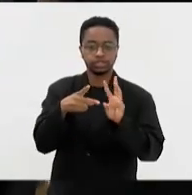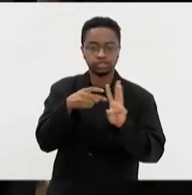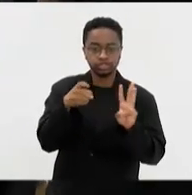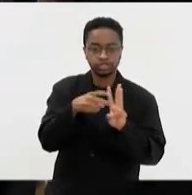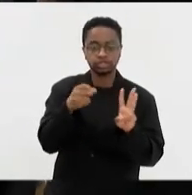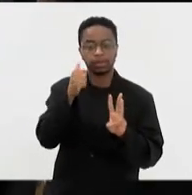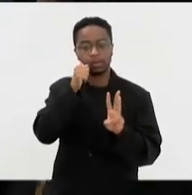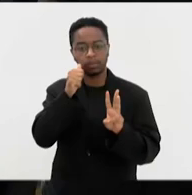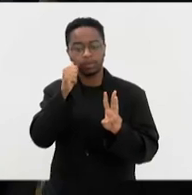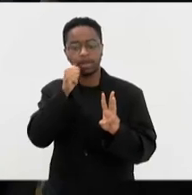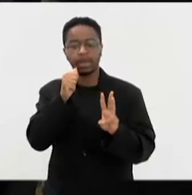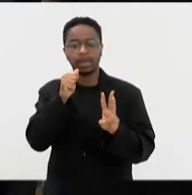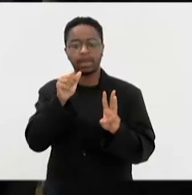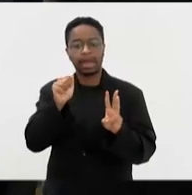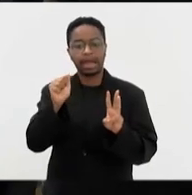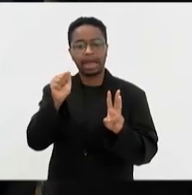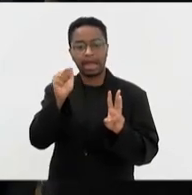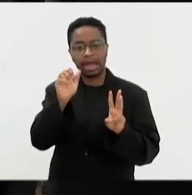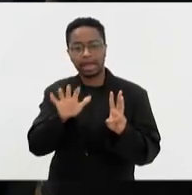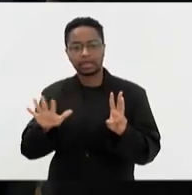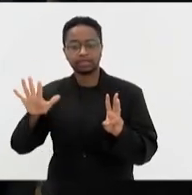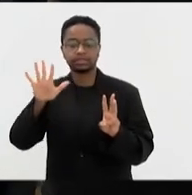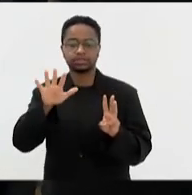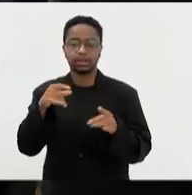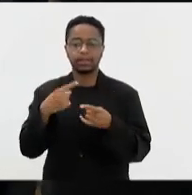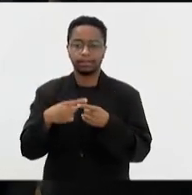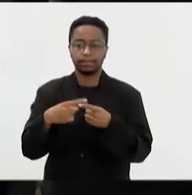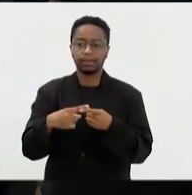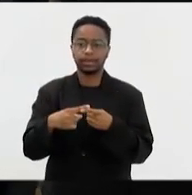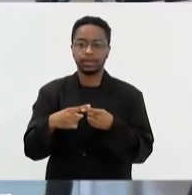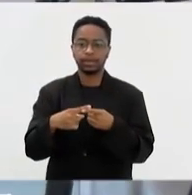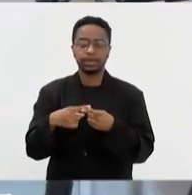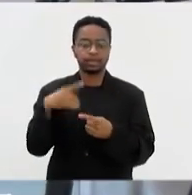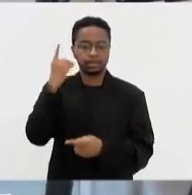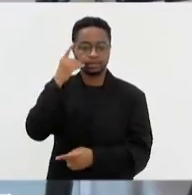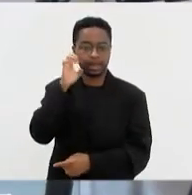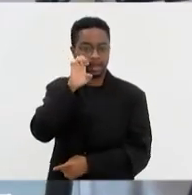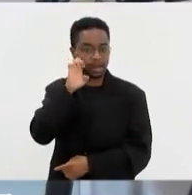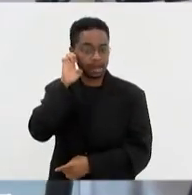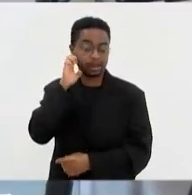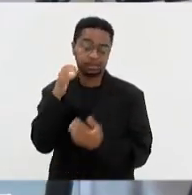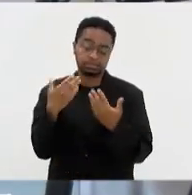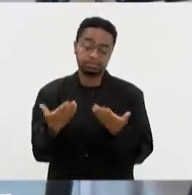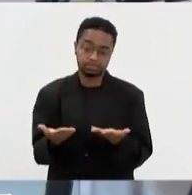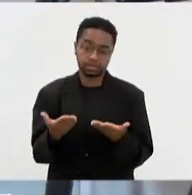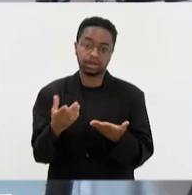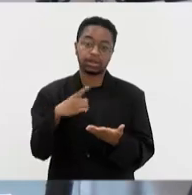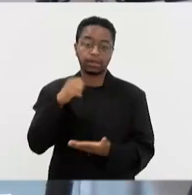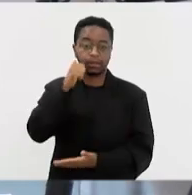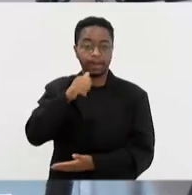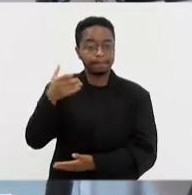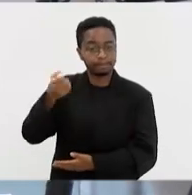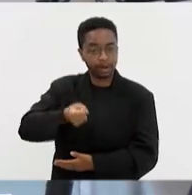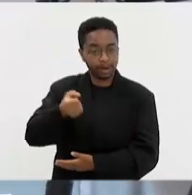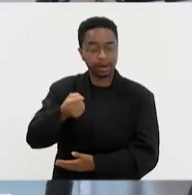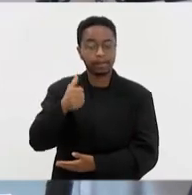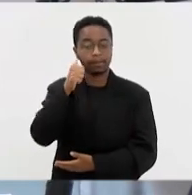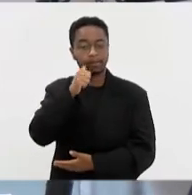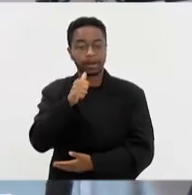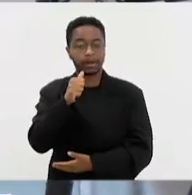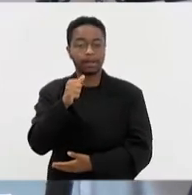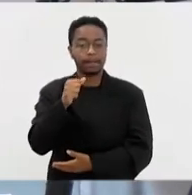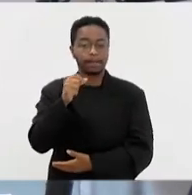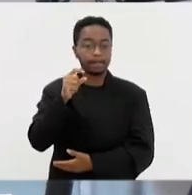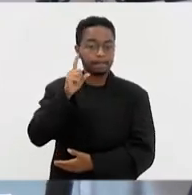mulheres asiáticas, que é a nossa deputada Élica Takimoto, ou seja, mulheres brancas, mulheres